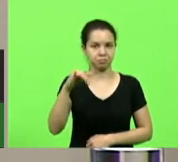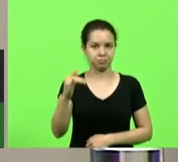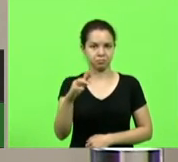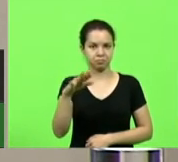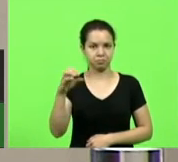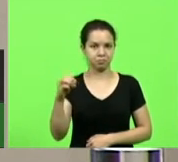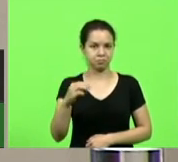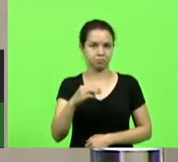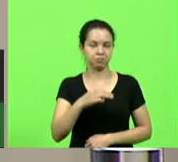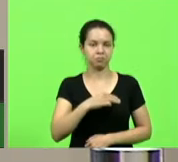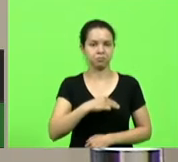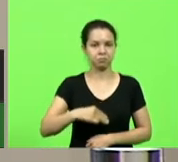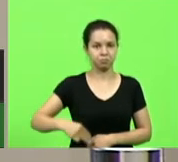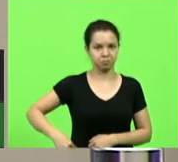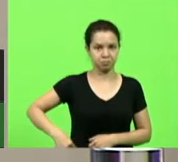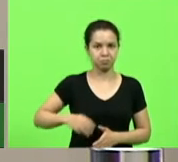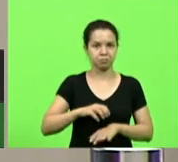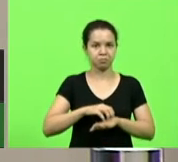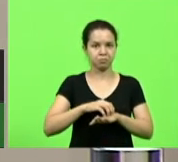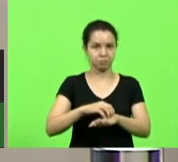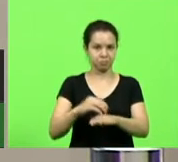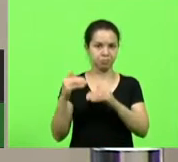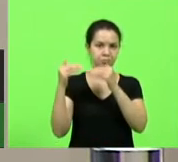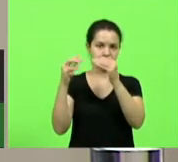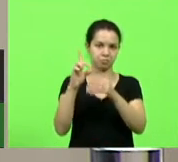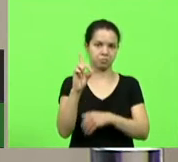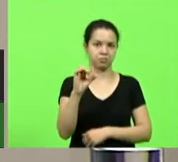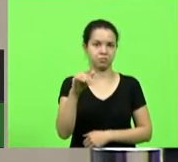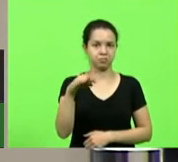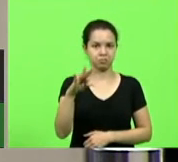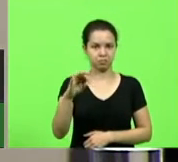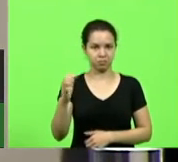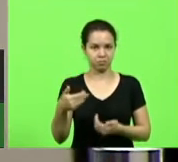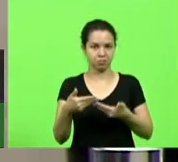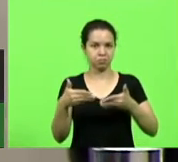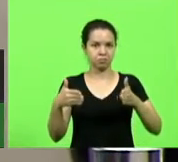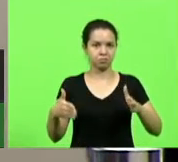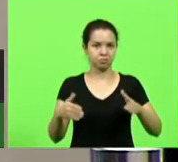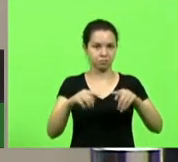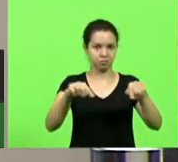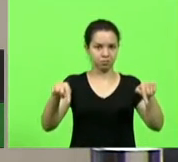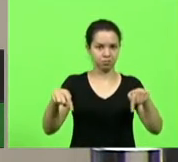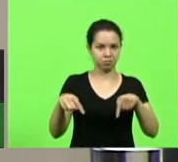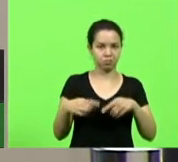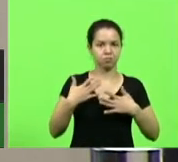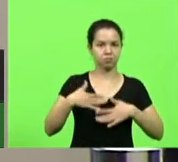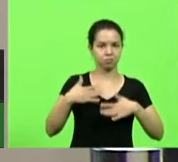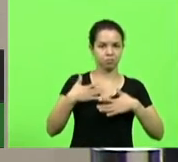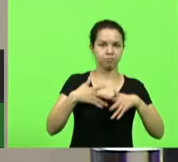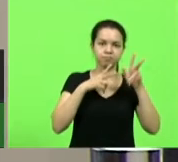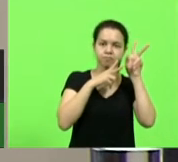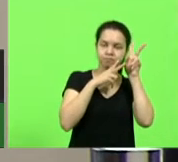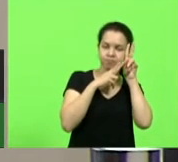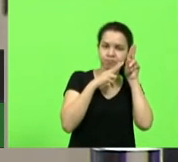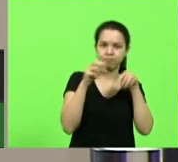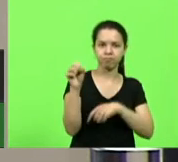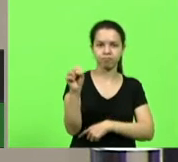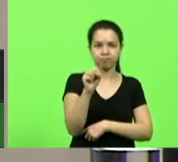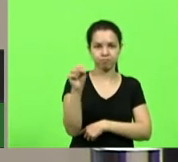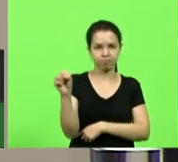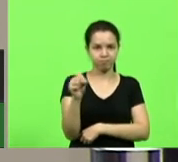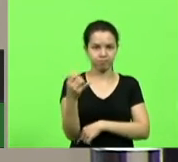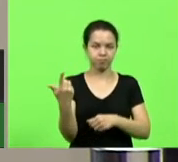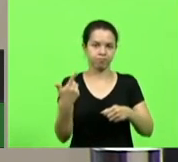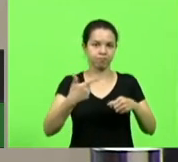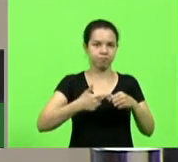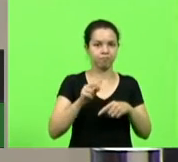ao superintendente do DENIT, pela abertura de uma área para descanso e pernoite de motoristas no posto de fiscalização desativado